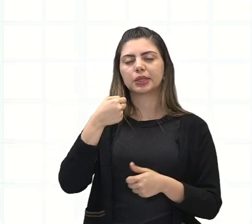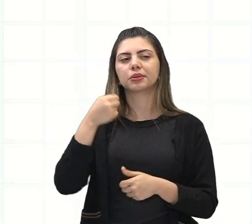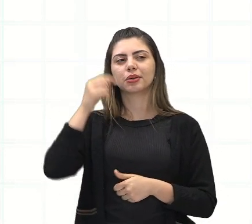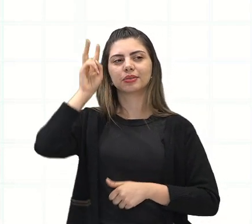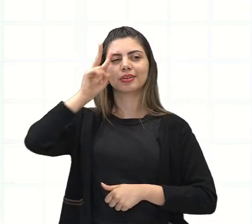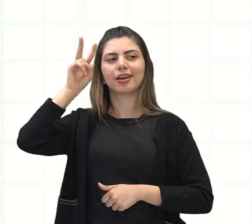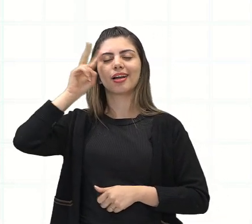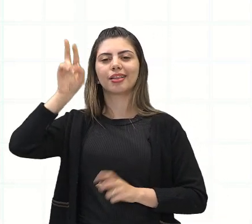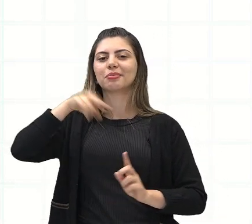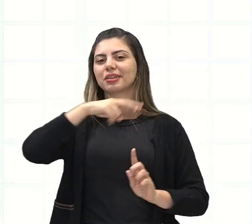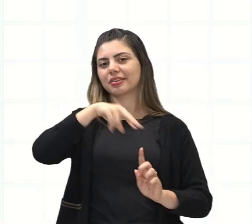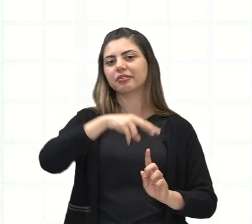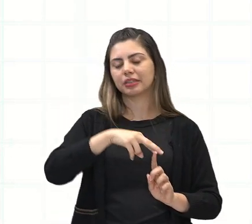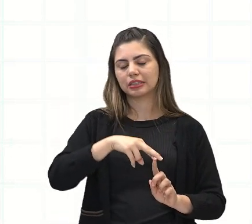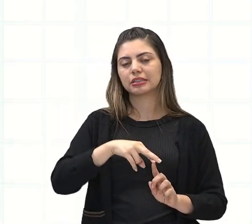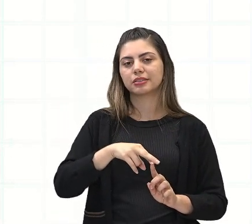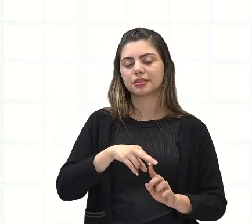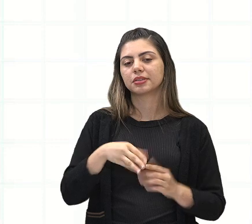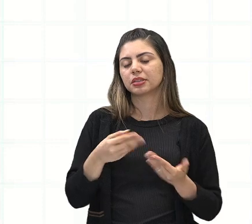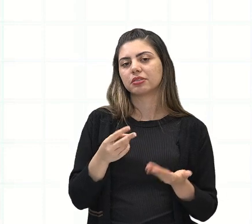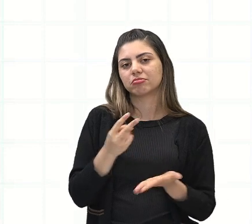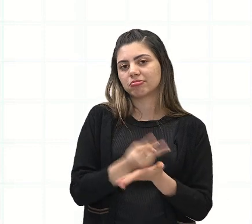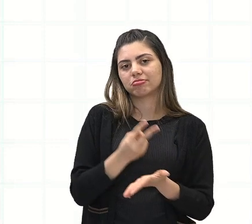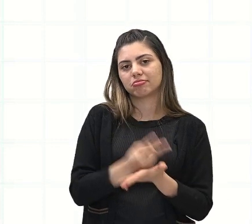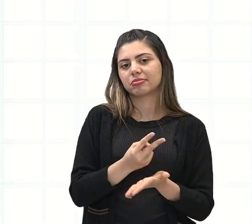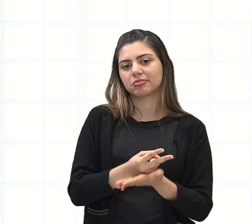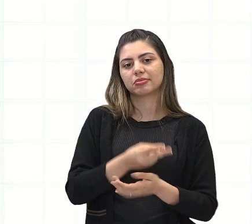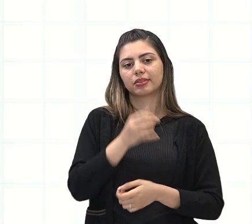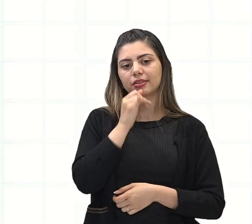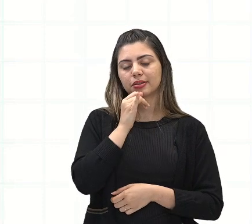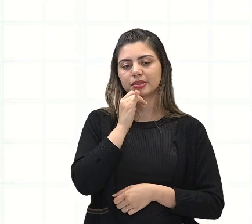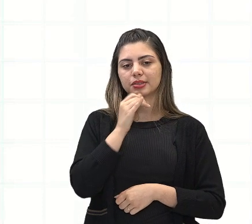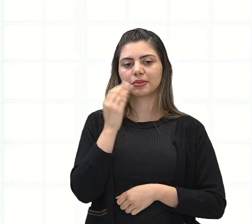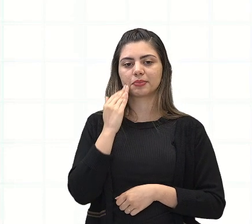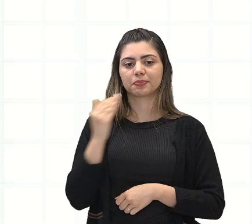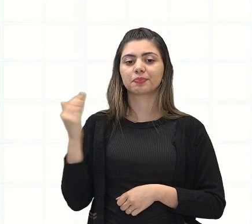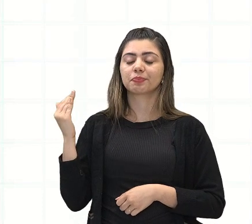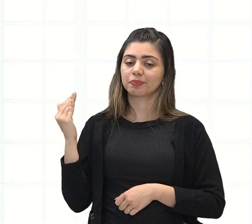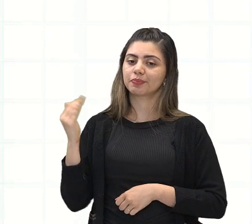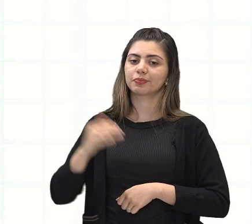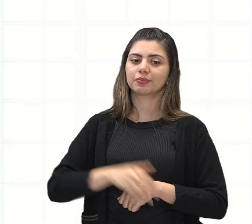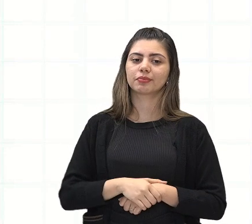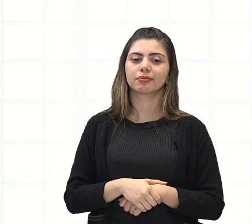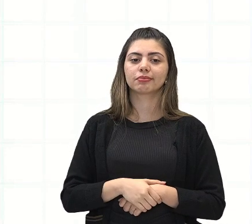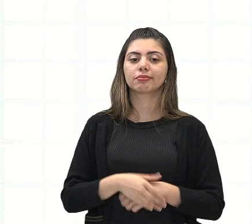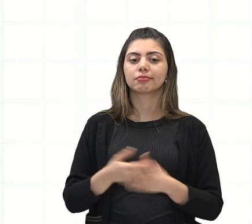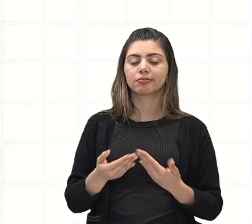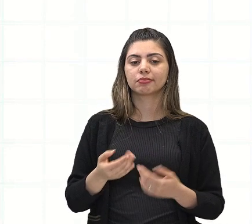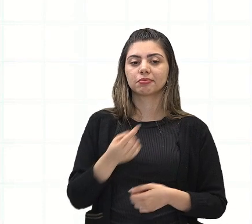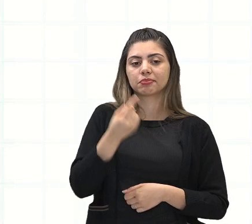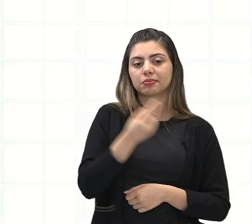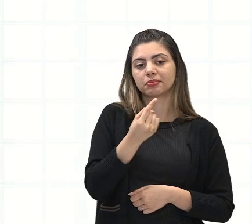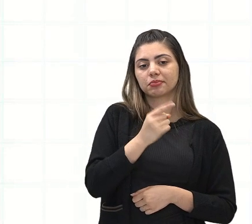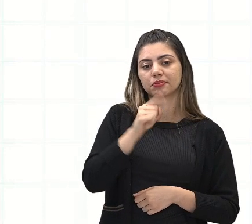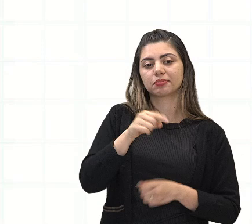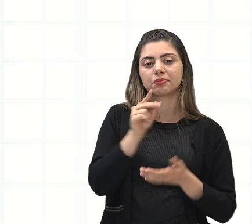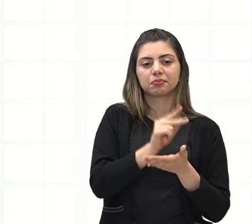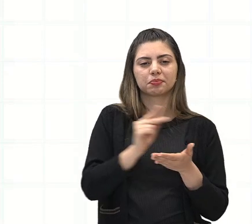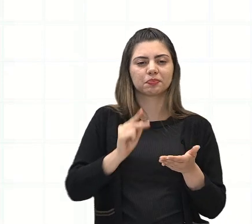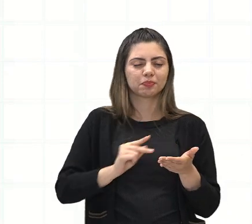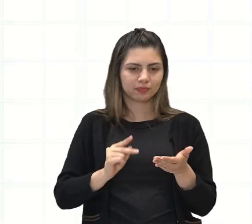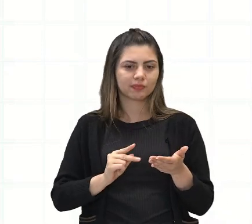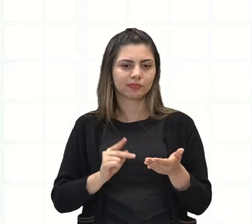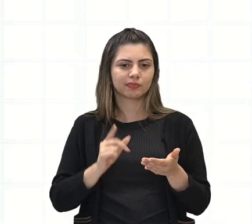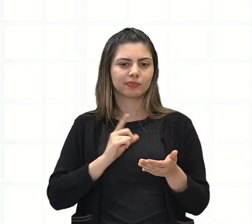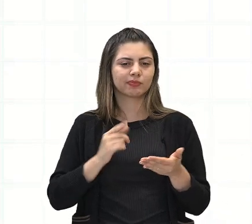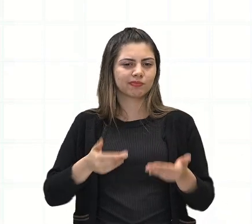Fenômeno. E a gente tem o tempo todo exemplos, como esse aqui. O poeta dos escravos, para se referir ao nosso